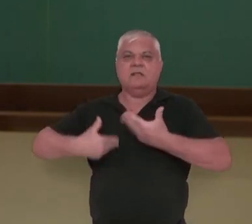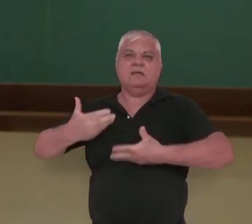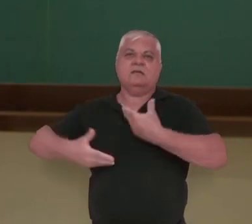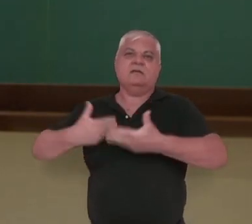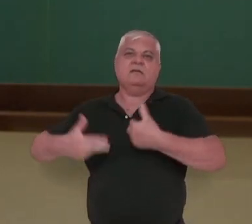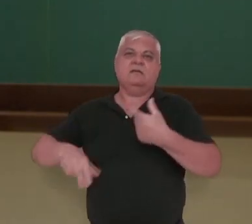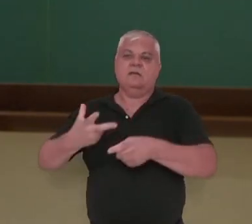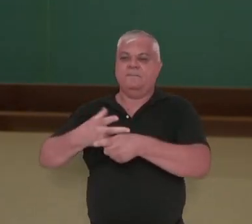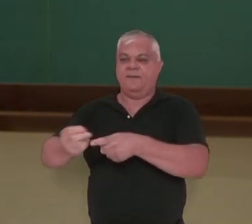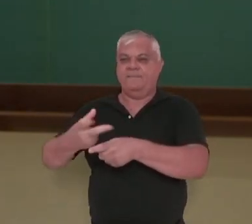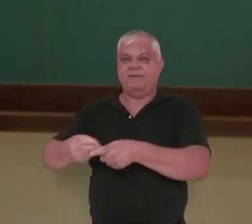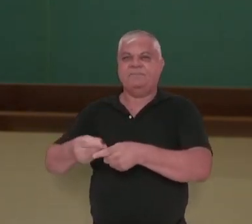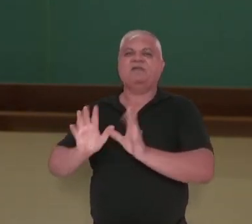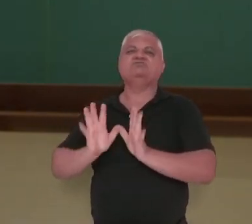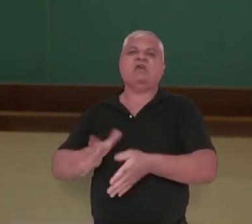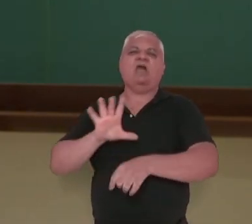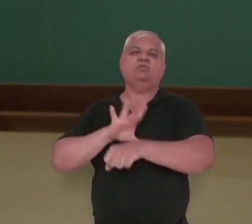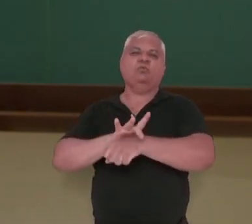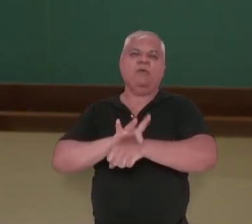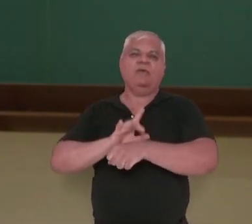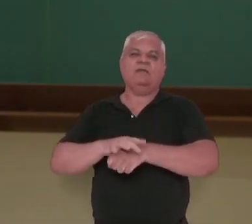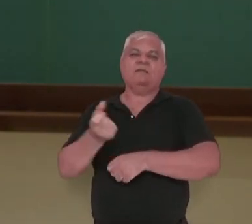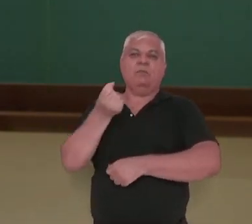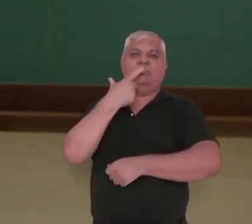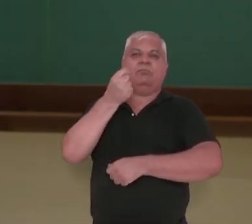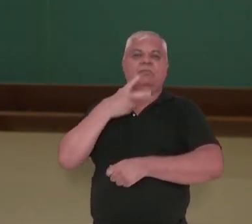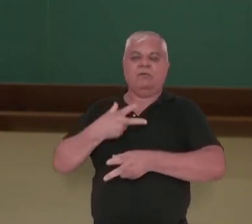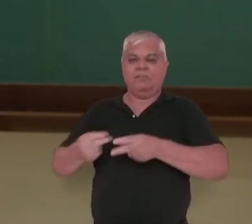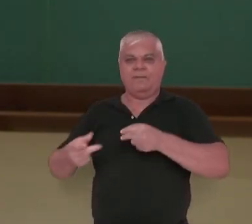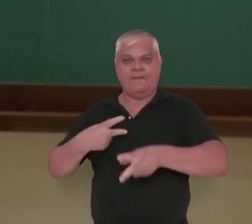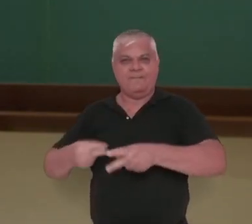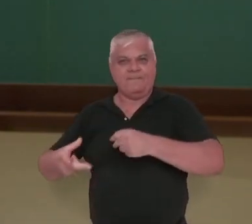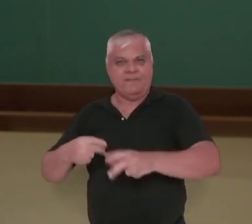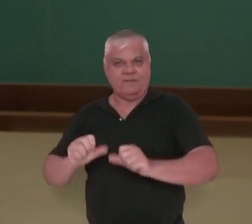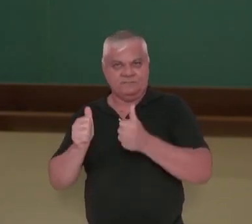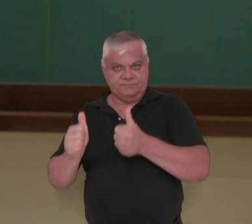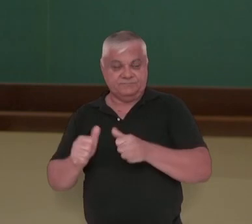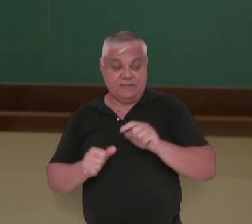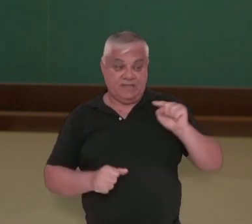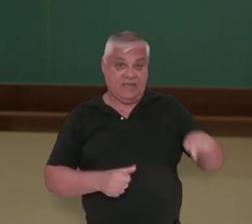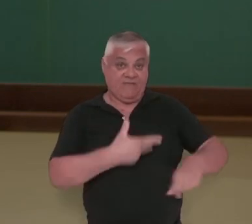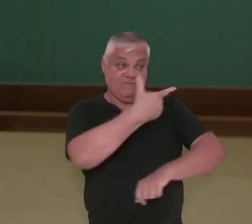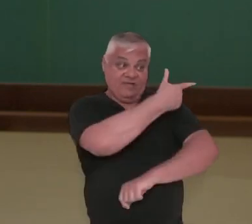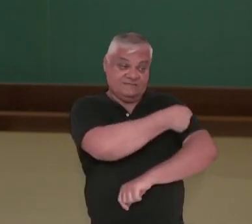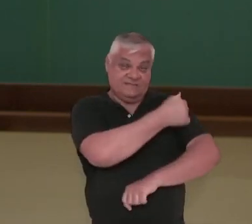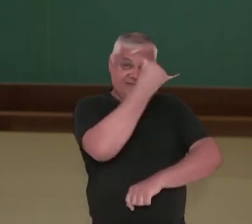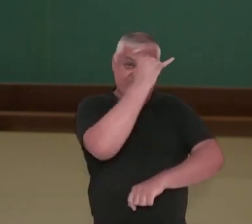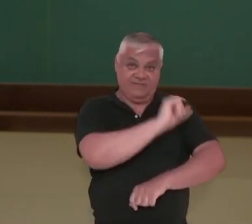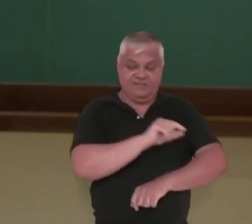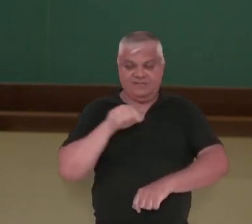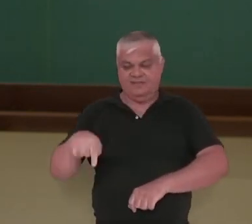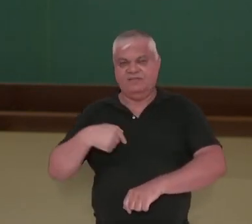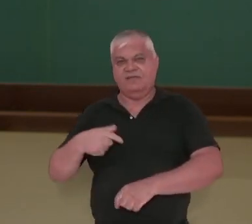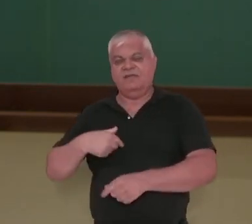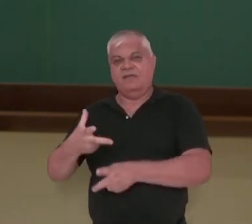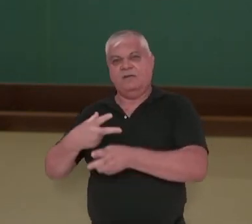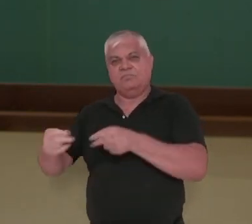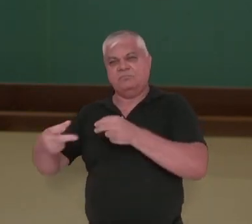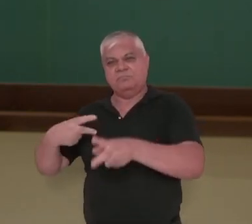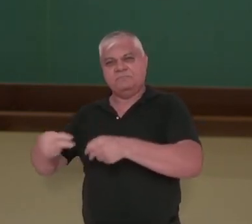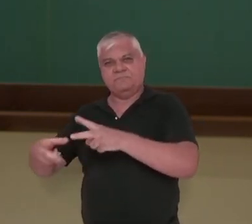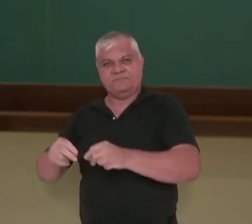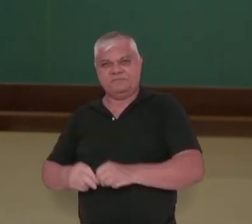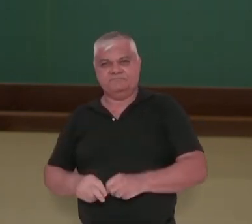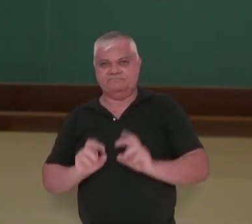o parasita que causa a doença, ok? Um previne, o outro elimina o agente